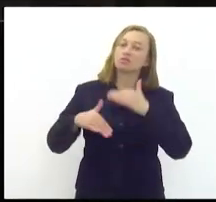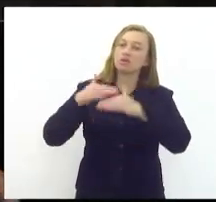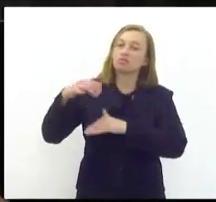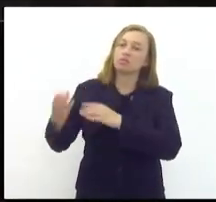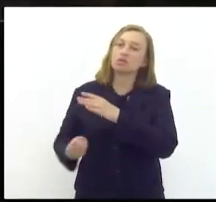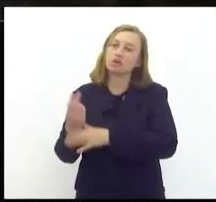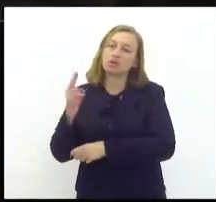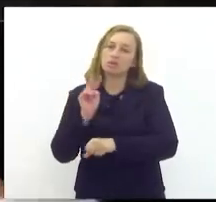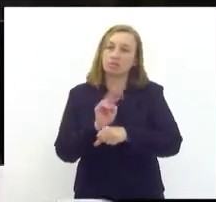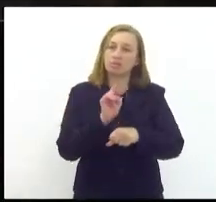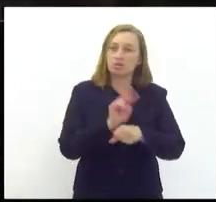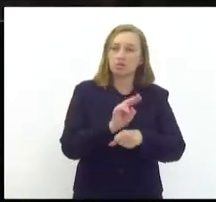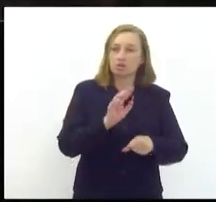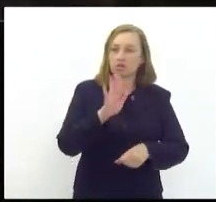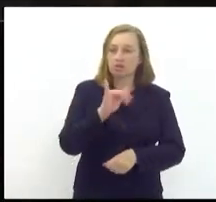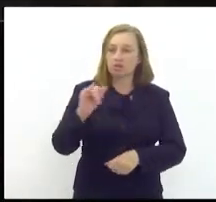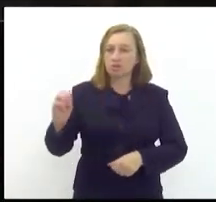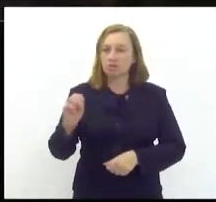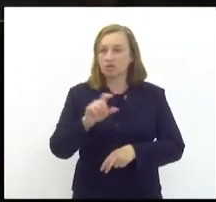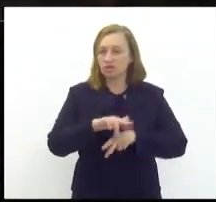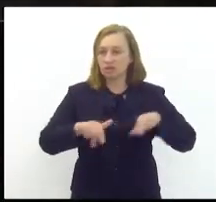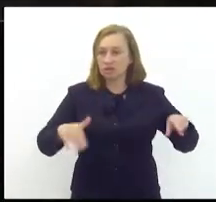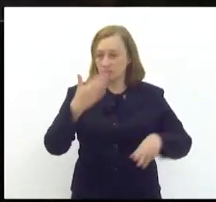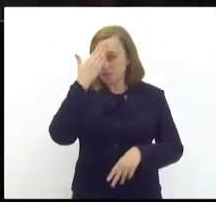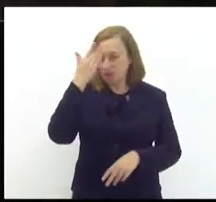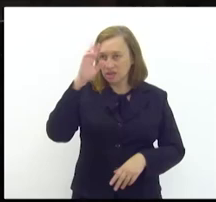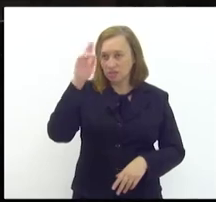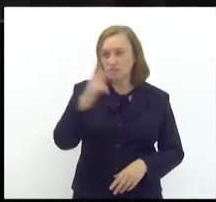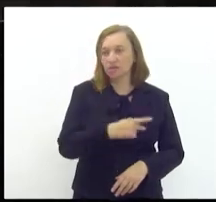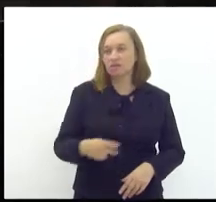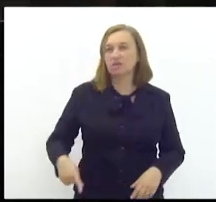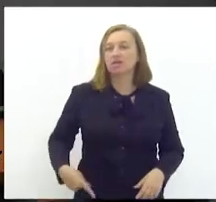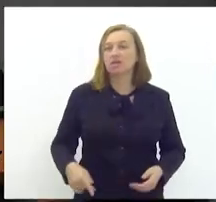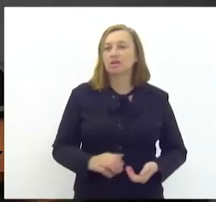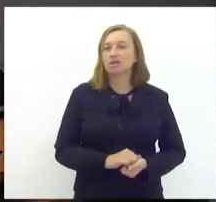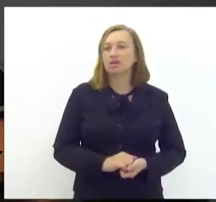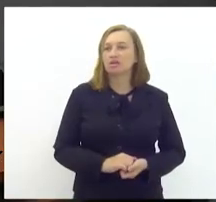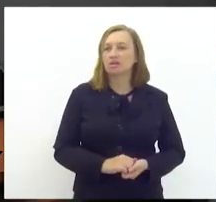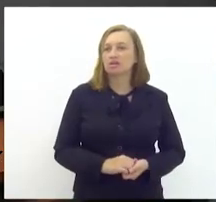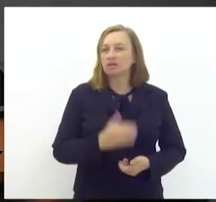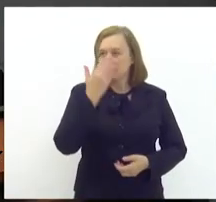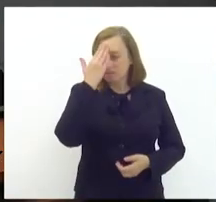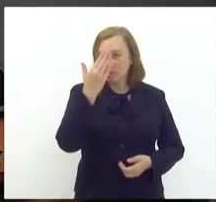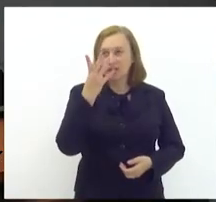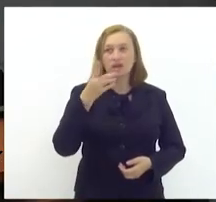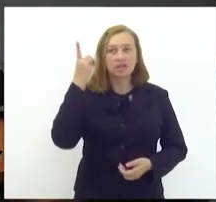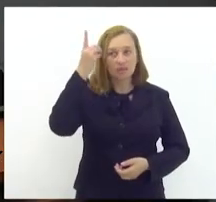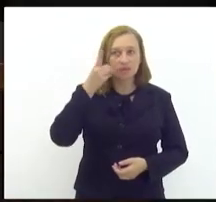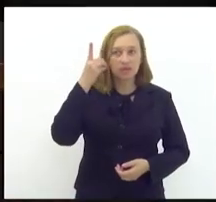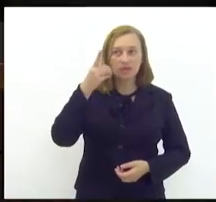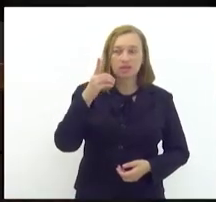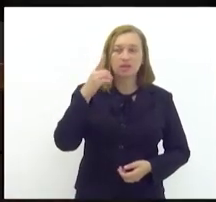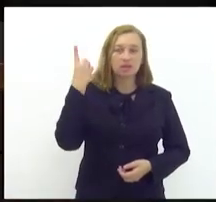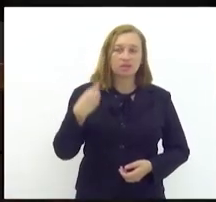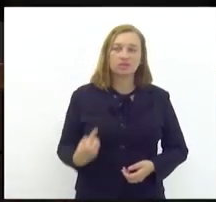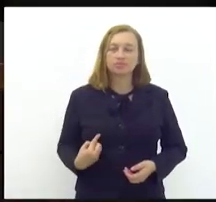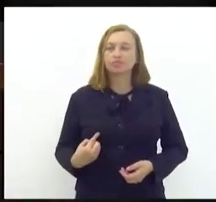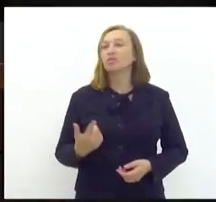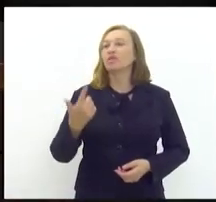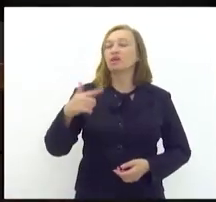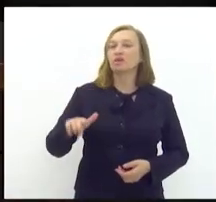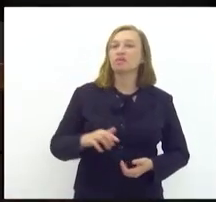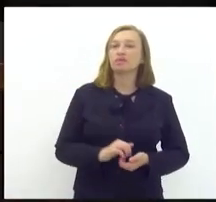e proteção da nossa biodiversidade muito obrigada senhor presidente Obrigado deputada Dani a próxima